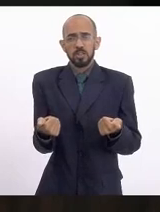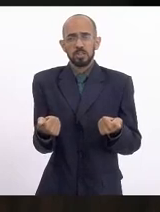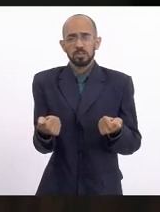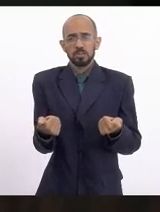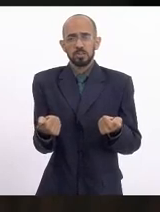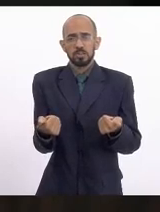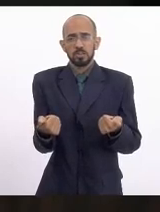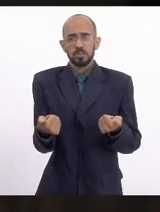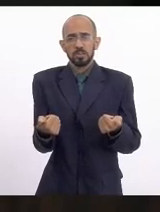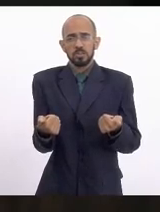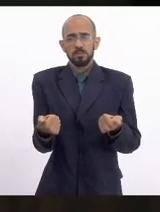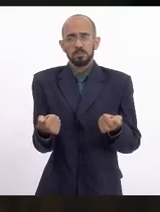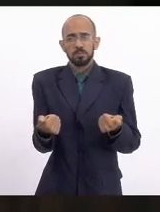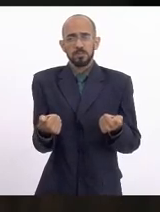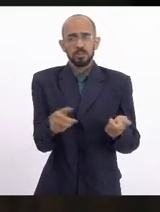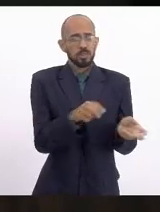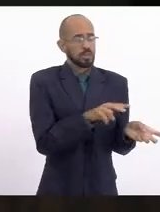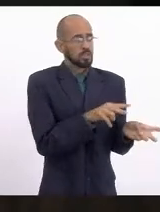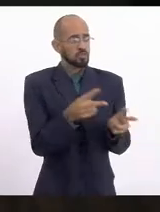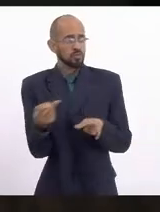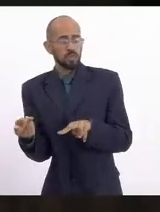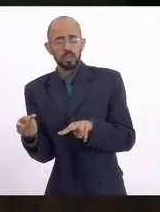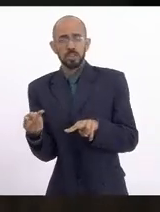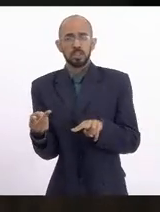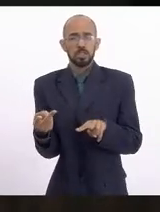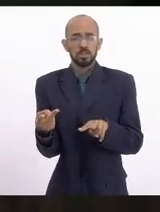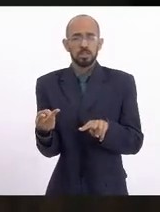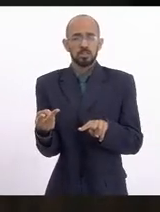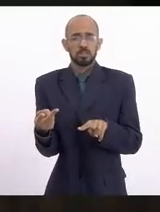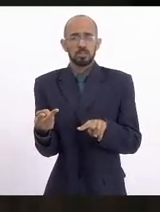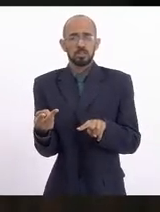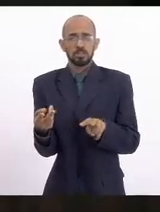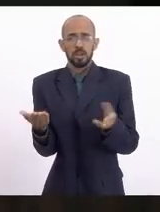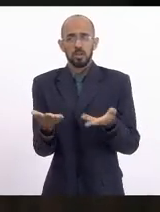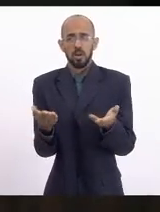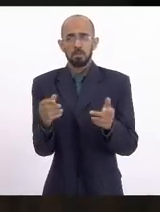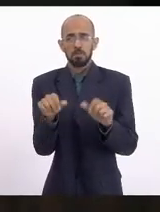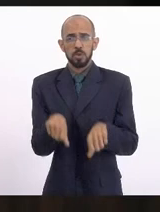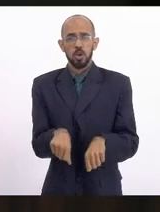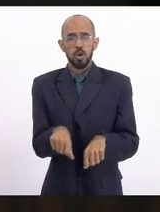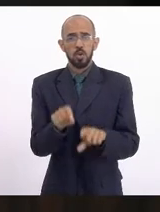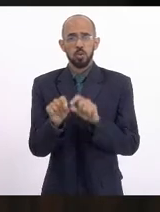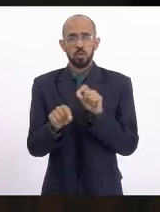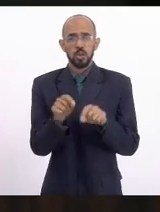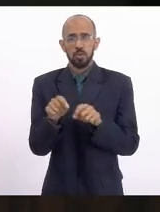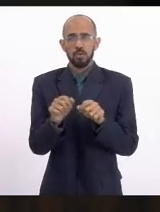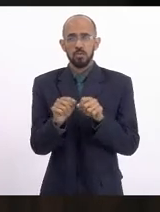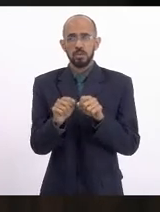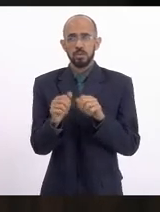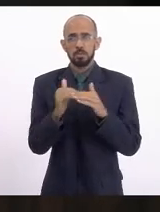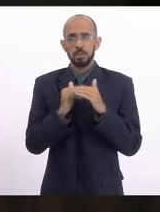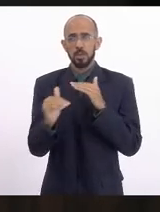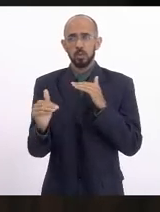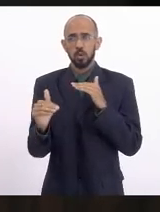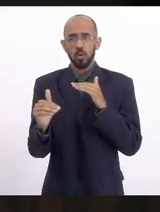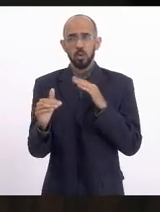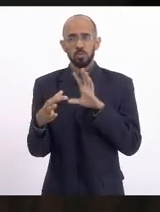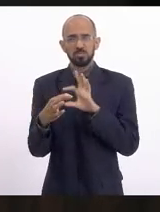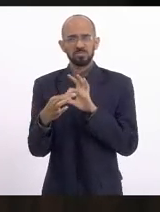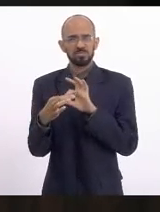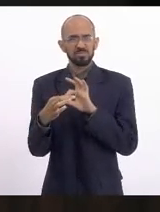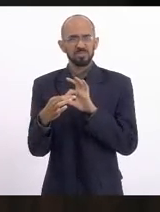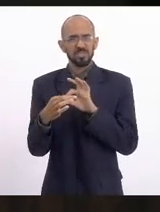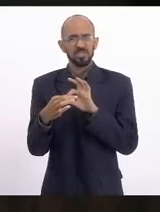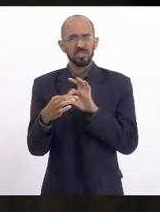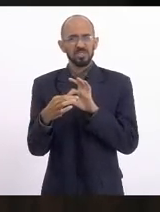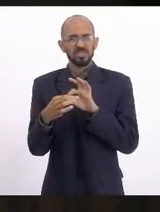transformado trazer tudo do Galeão para Santos Dumont e agora pior vai falar não vai fazer um metrô ligando isso se a história da